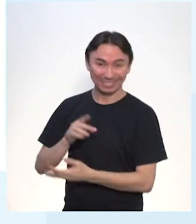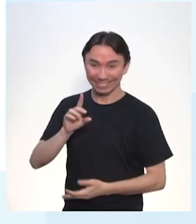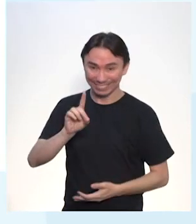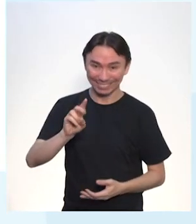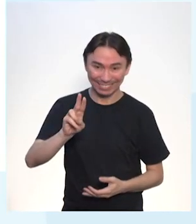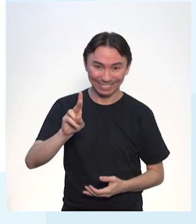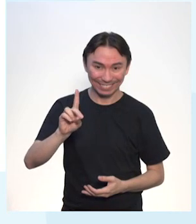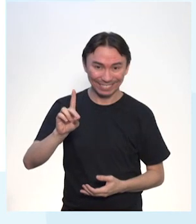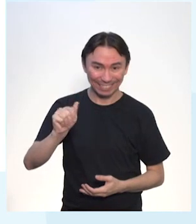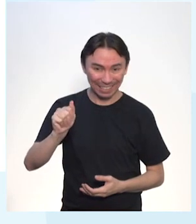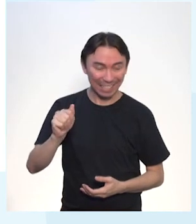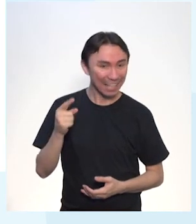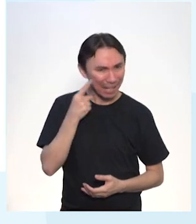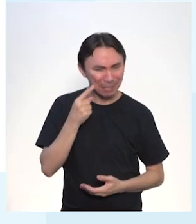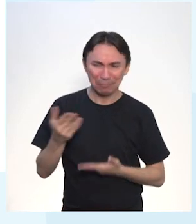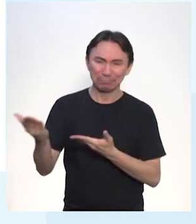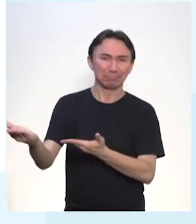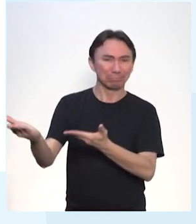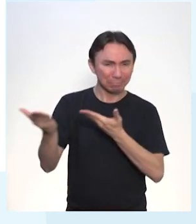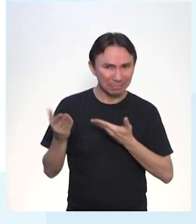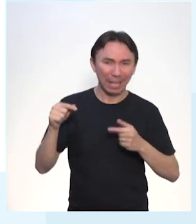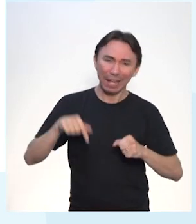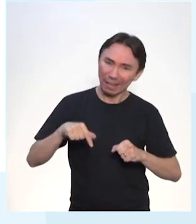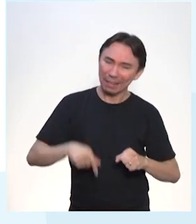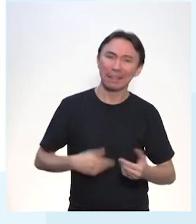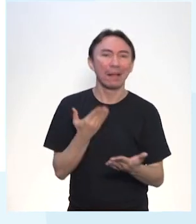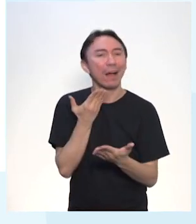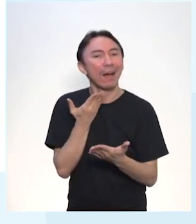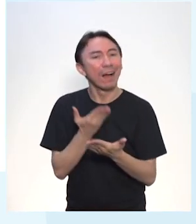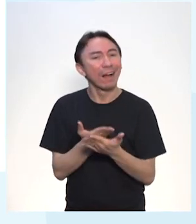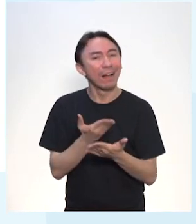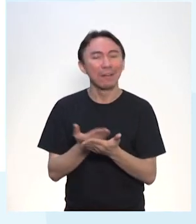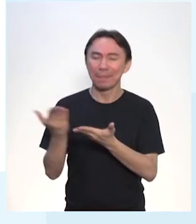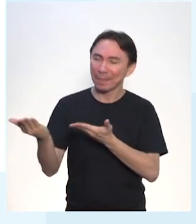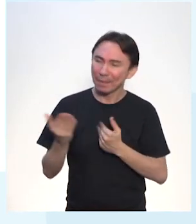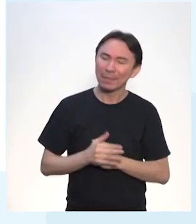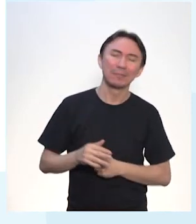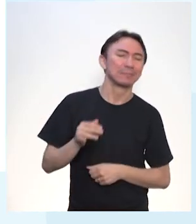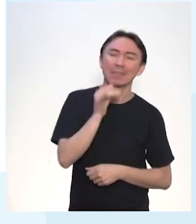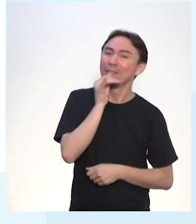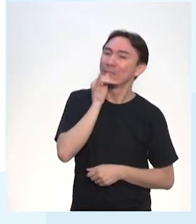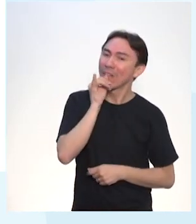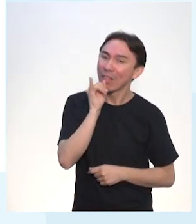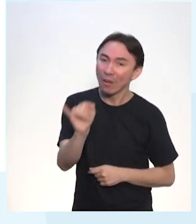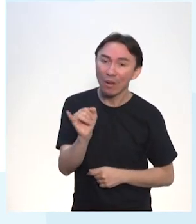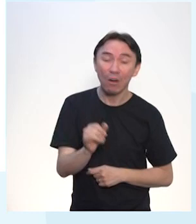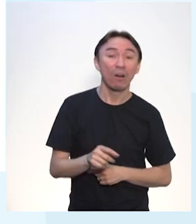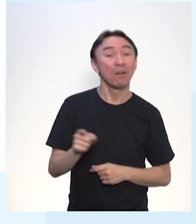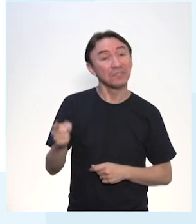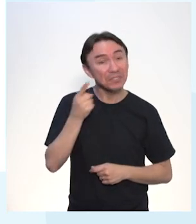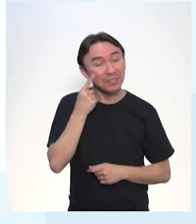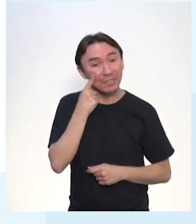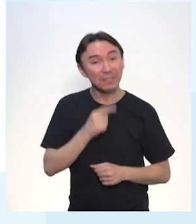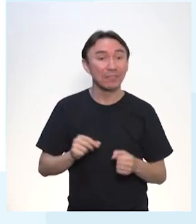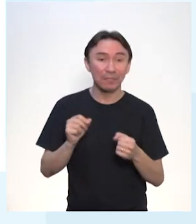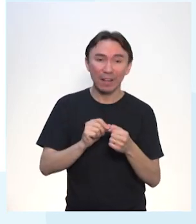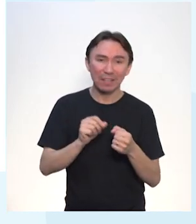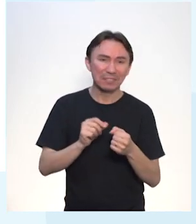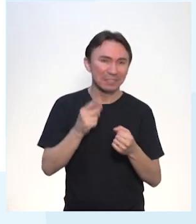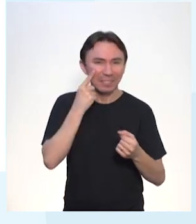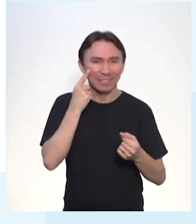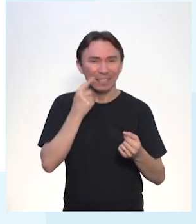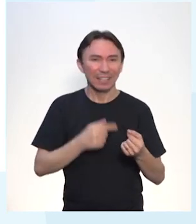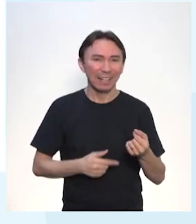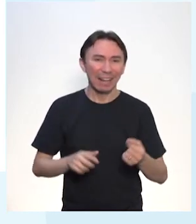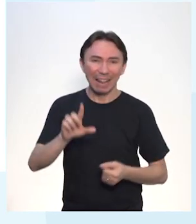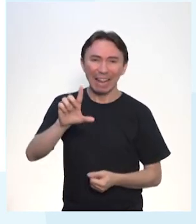quando a gente a convidou aqui para a nossa aula, a gente falou assim, Duda, faz um lettering. Na verdade, eu confesso a